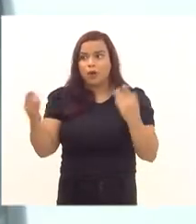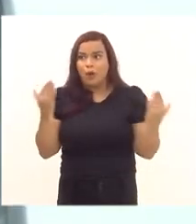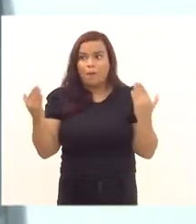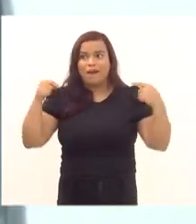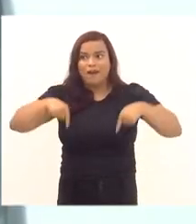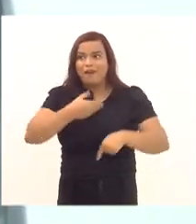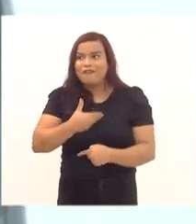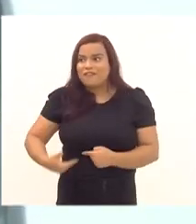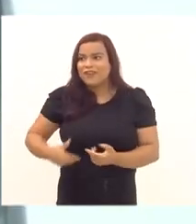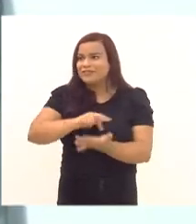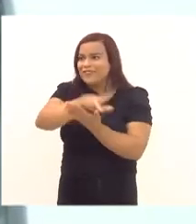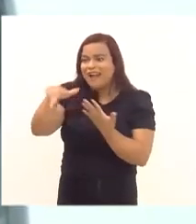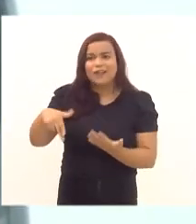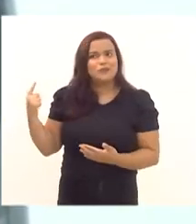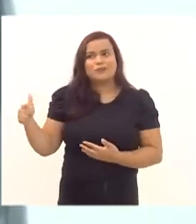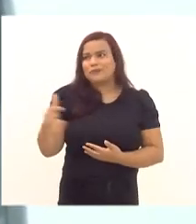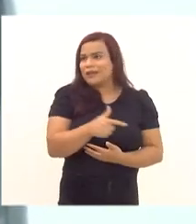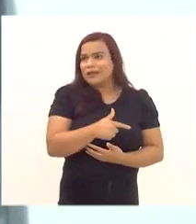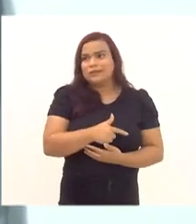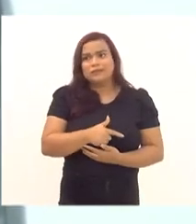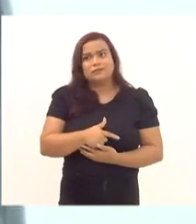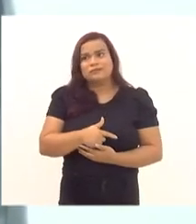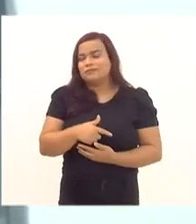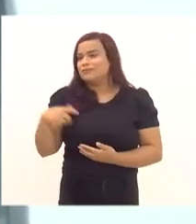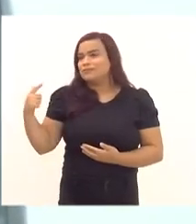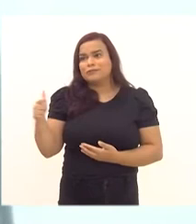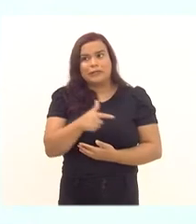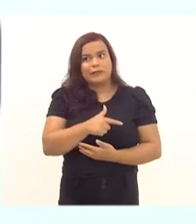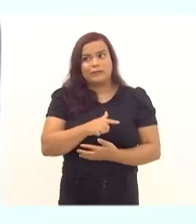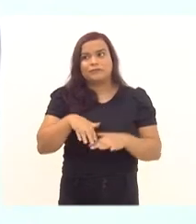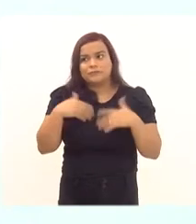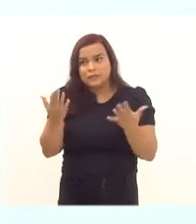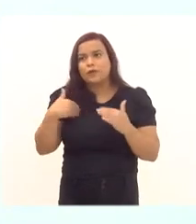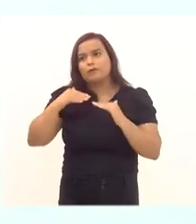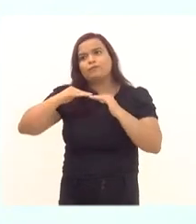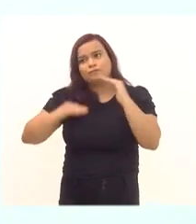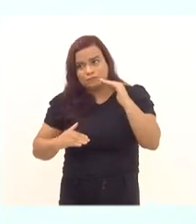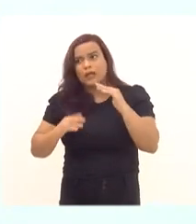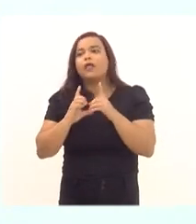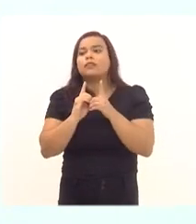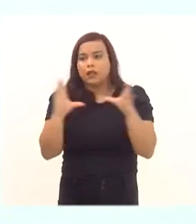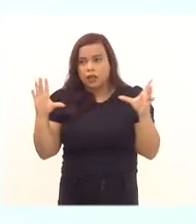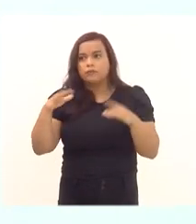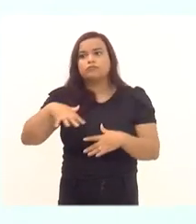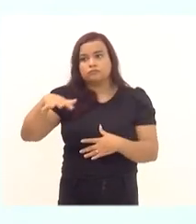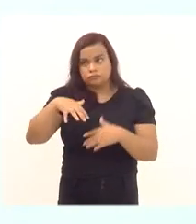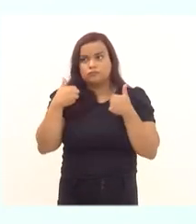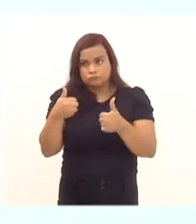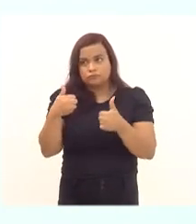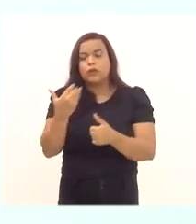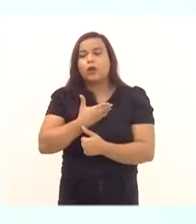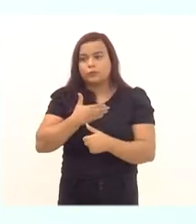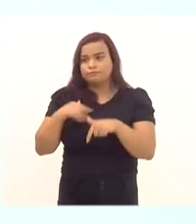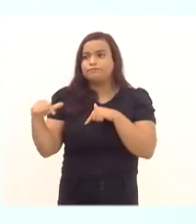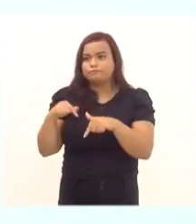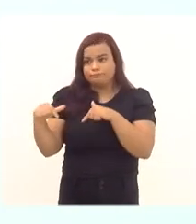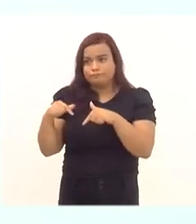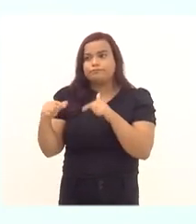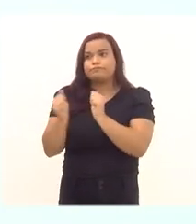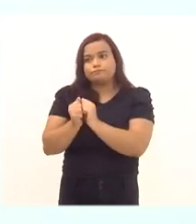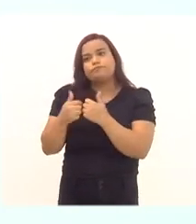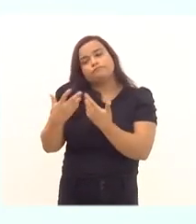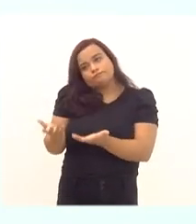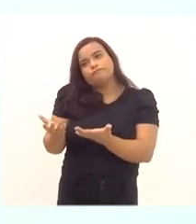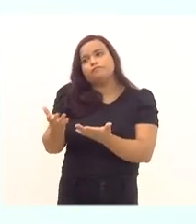com todos os outros governos não se compara então aqui uma discordância democrática com companheiro de produção que